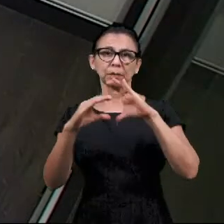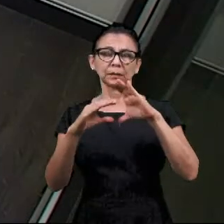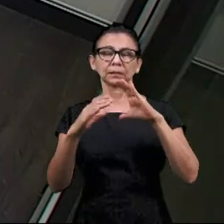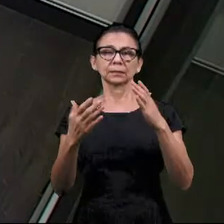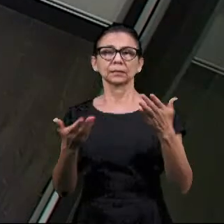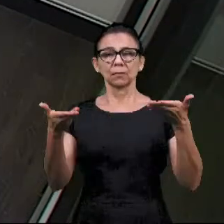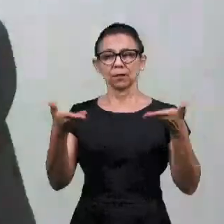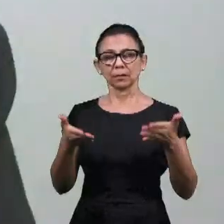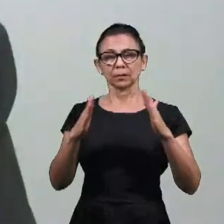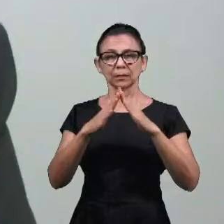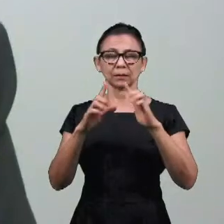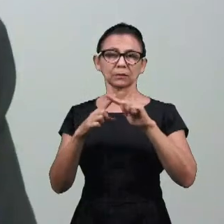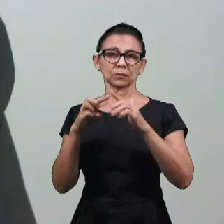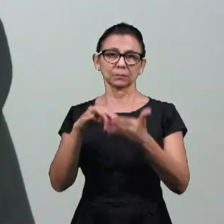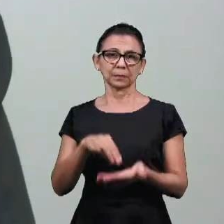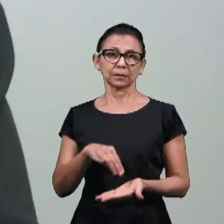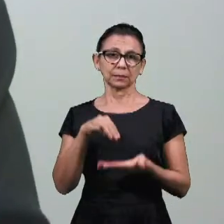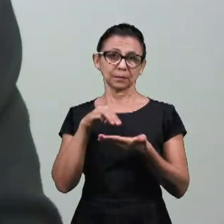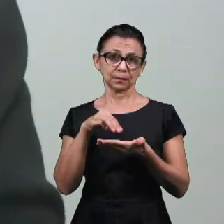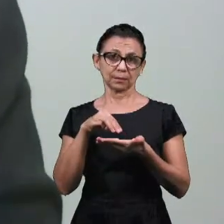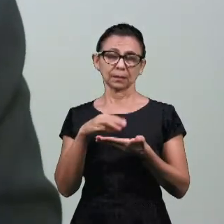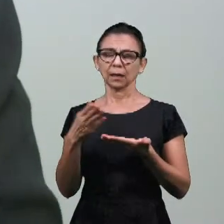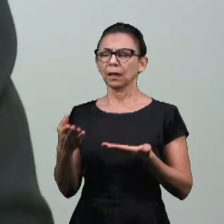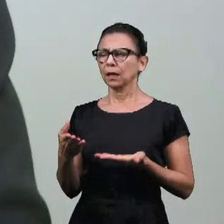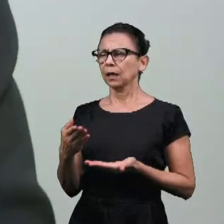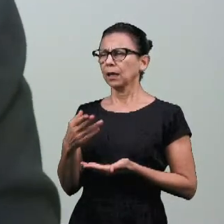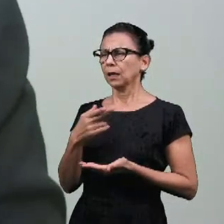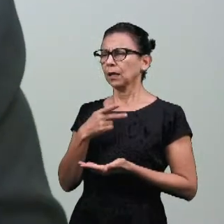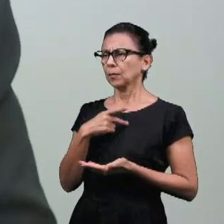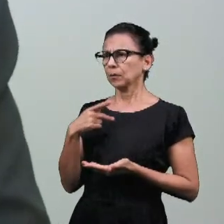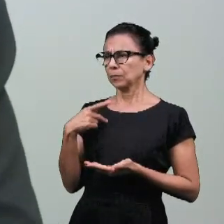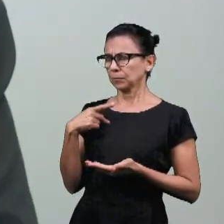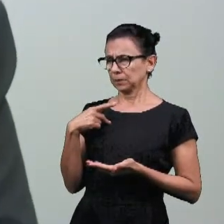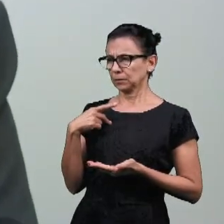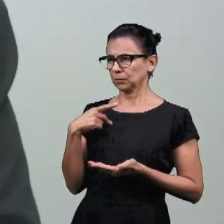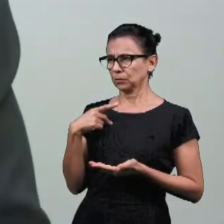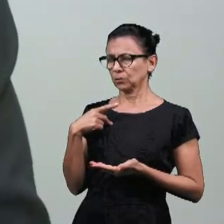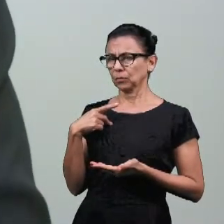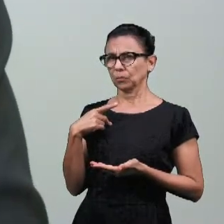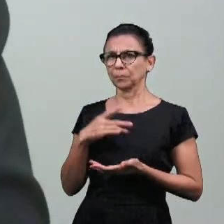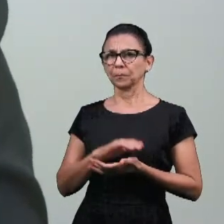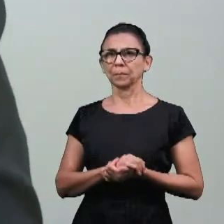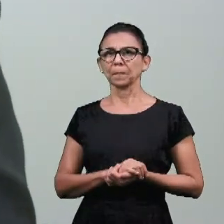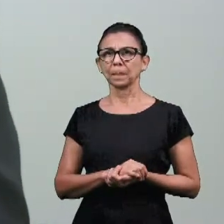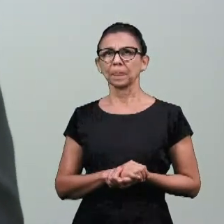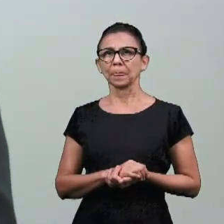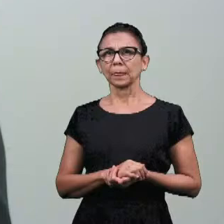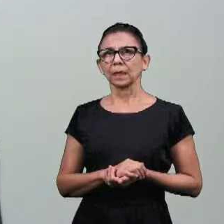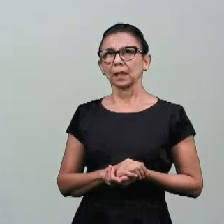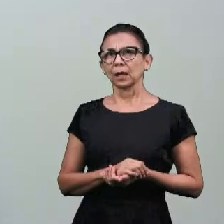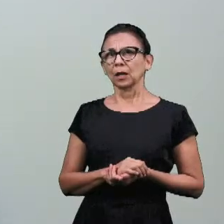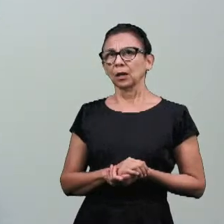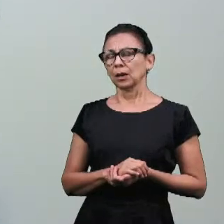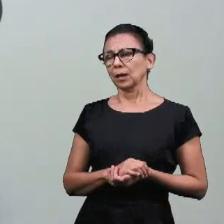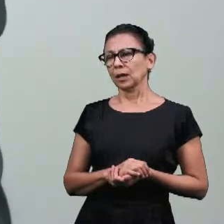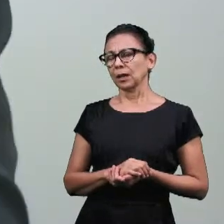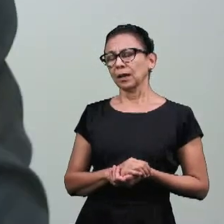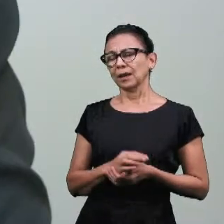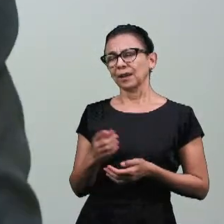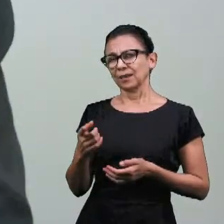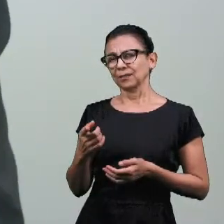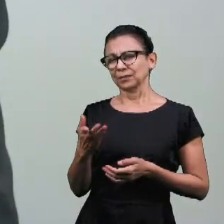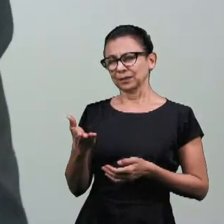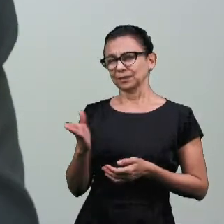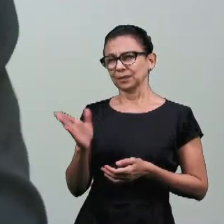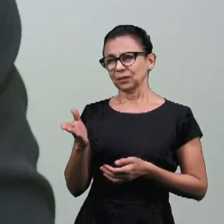da Igreja Cristã Maranata. Pastor, na conversa que o senhor teve passada, o senhor já começou, a conversa já começou daqui, né? Já